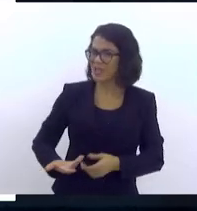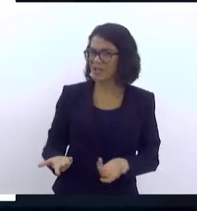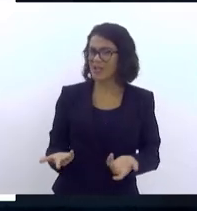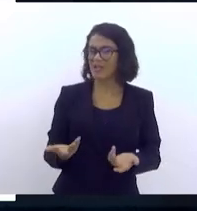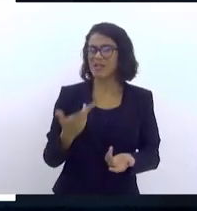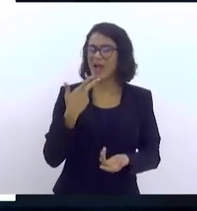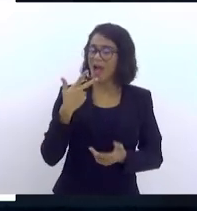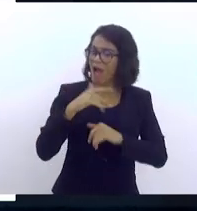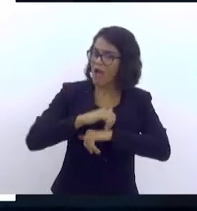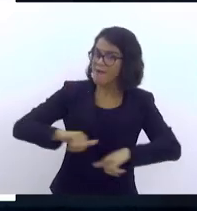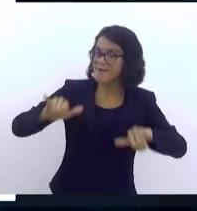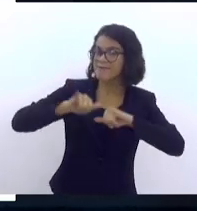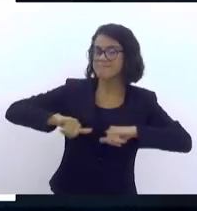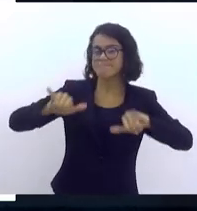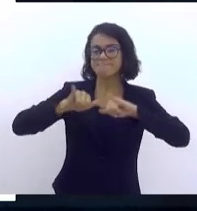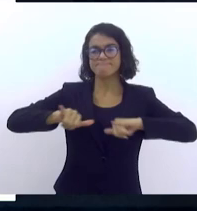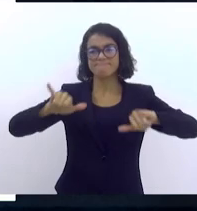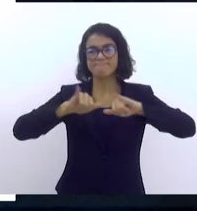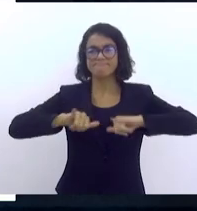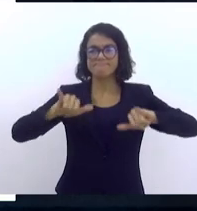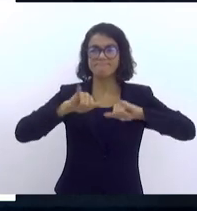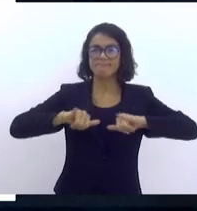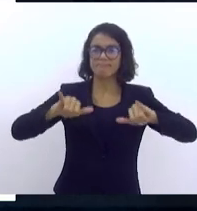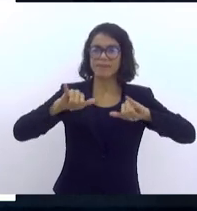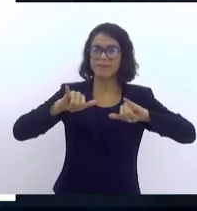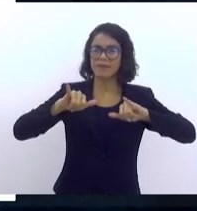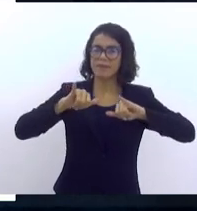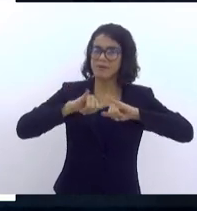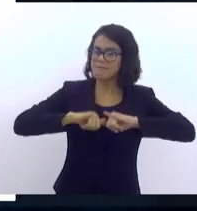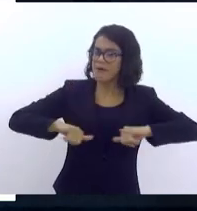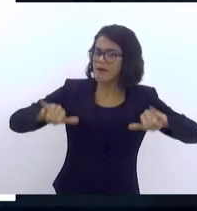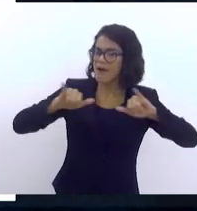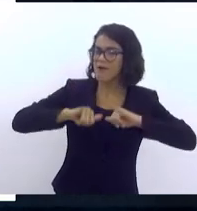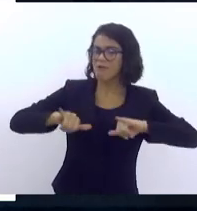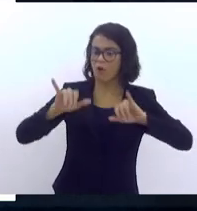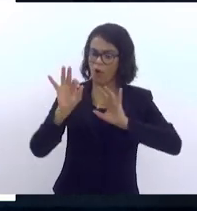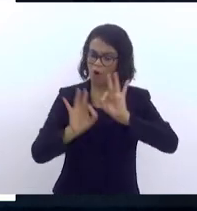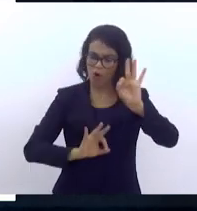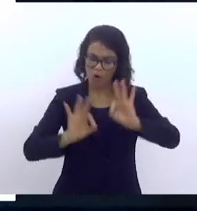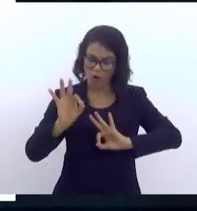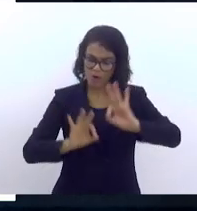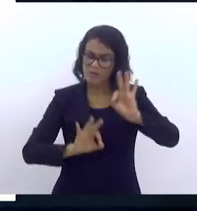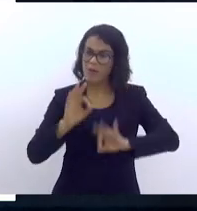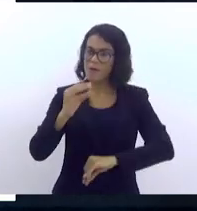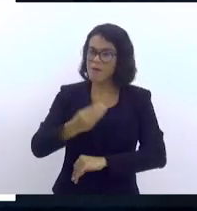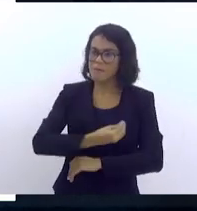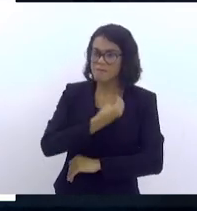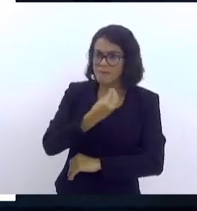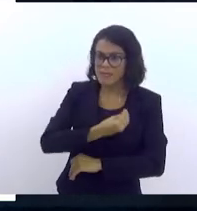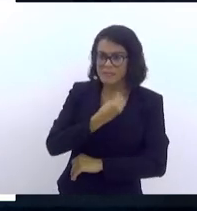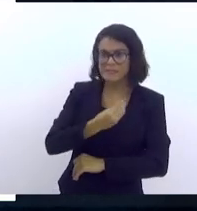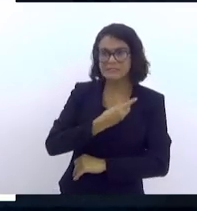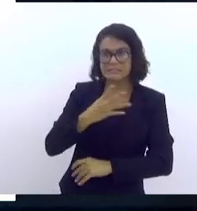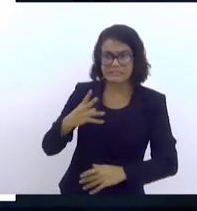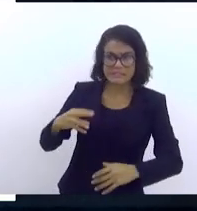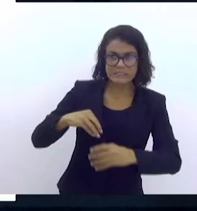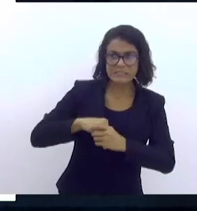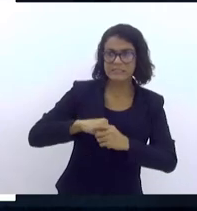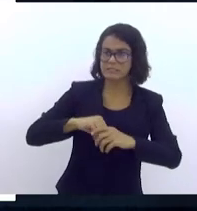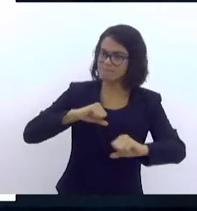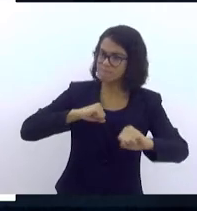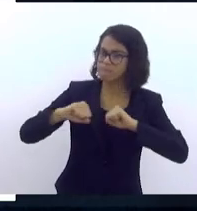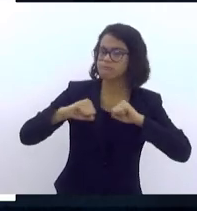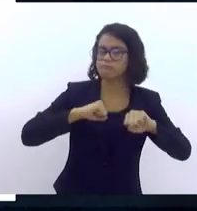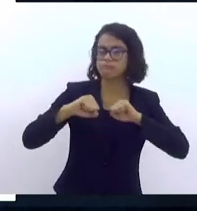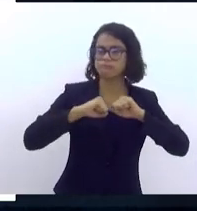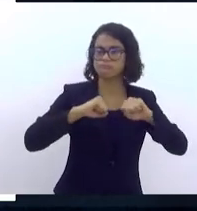tem sido uma forte uma forte uma organização que tem uma presença muito forte no debate contra a reforma